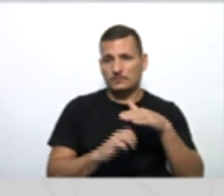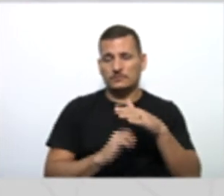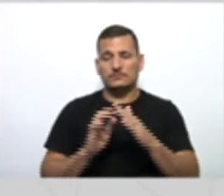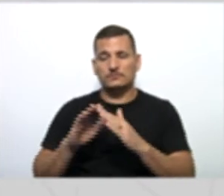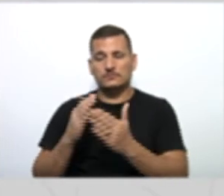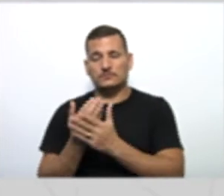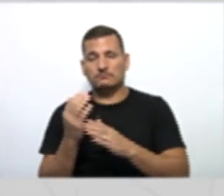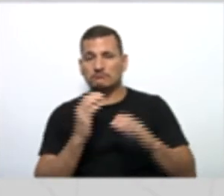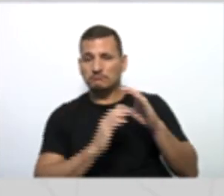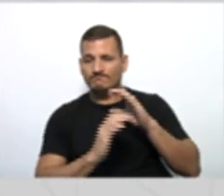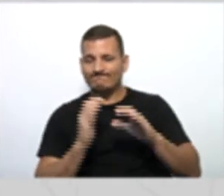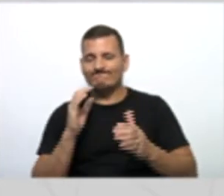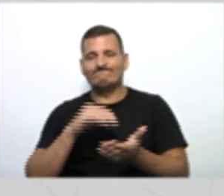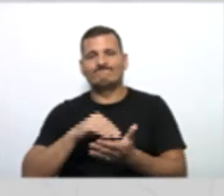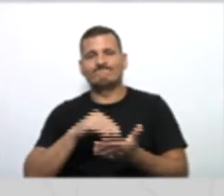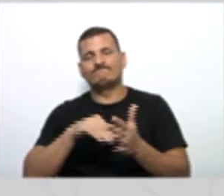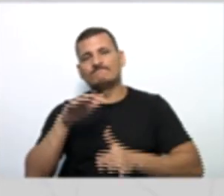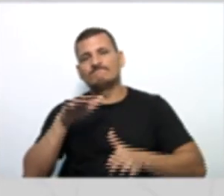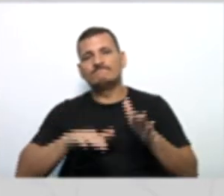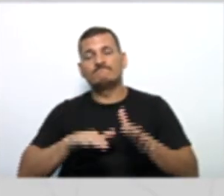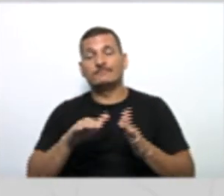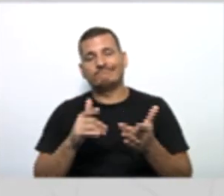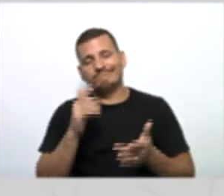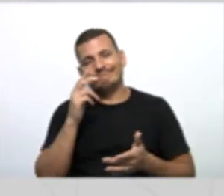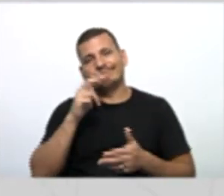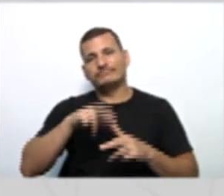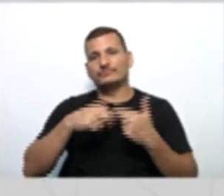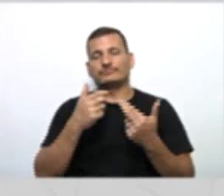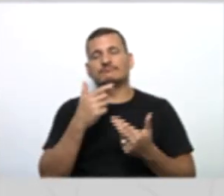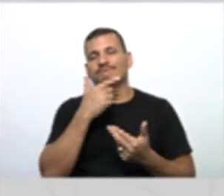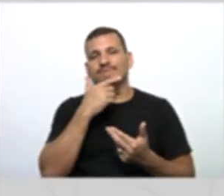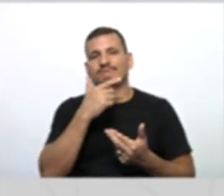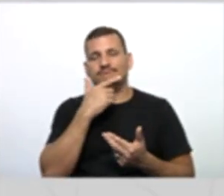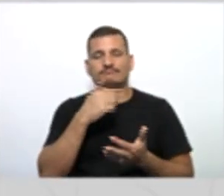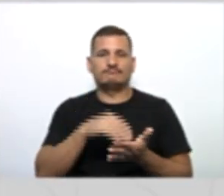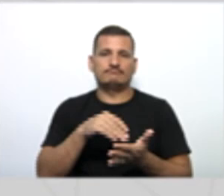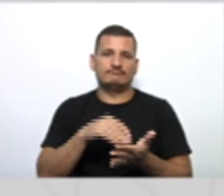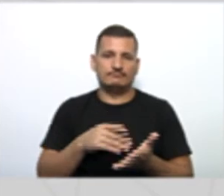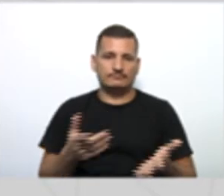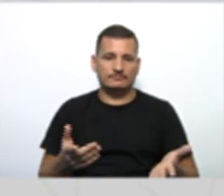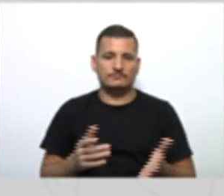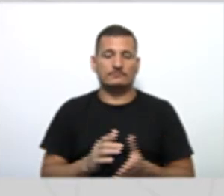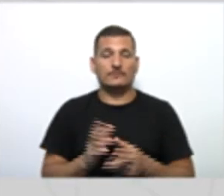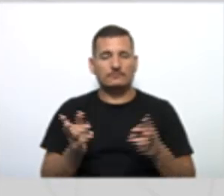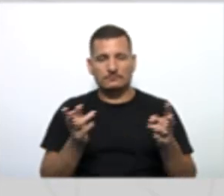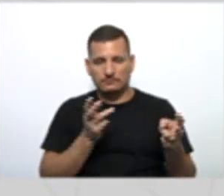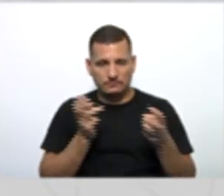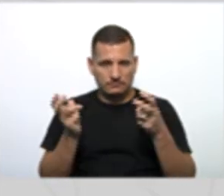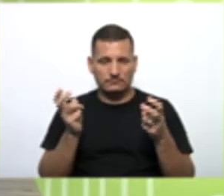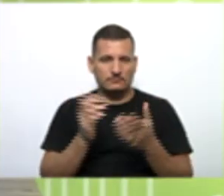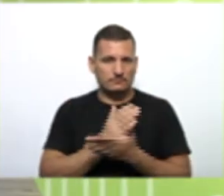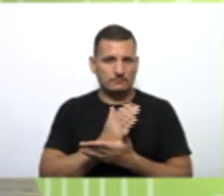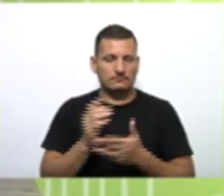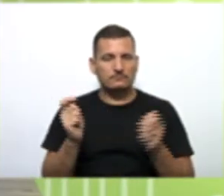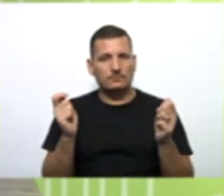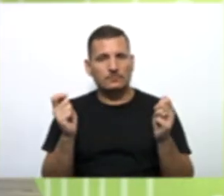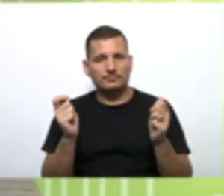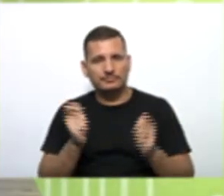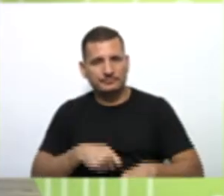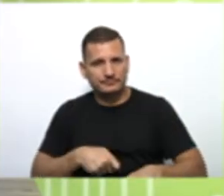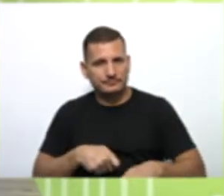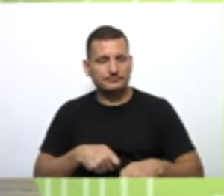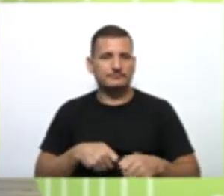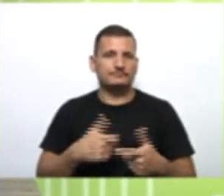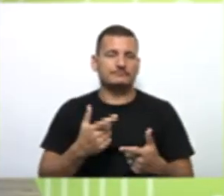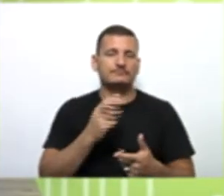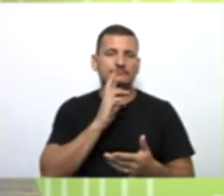dificulta a oferta de vagas de estágio. Então, percebam que essas são algumas possibilidades